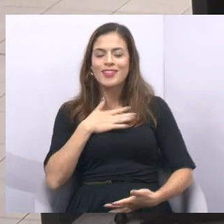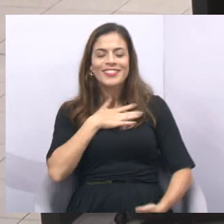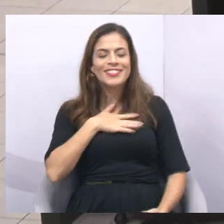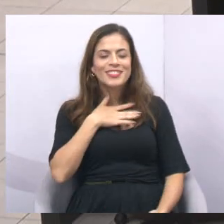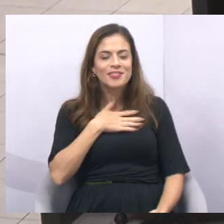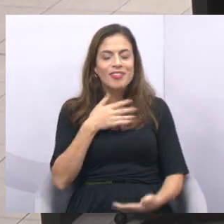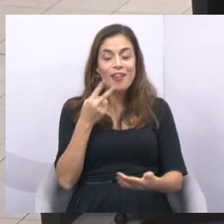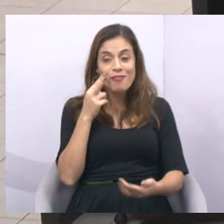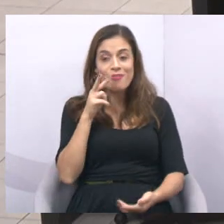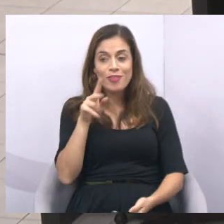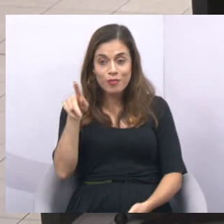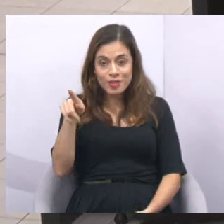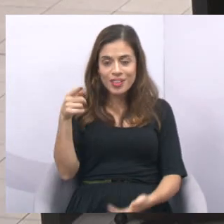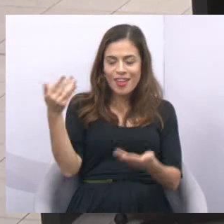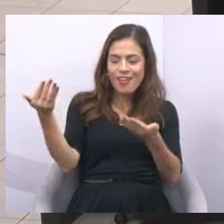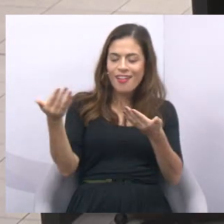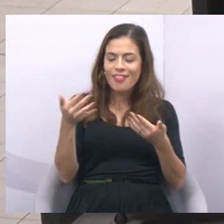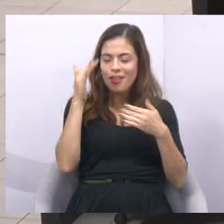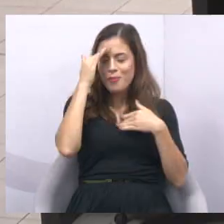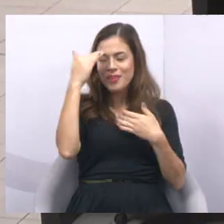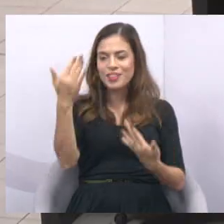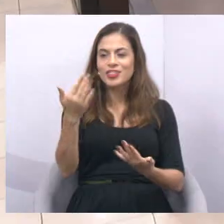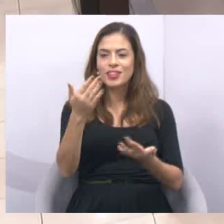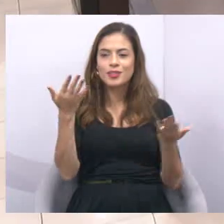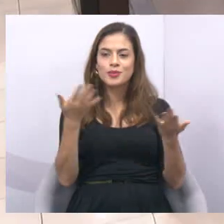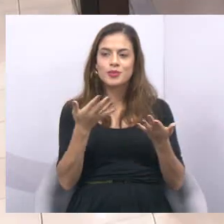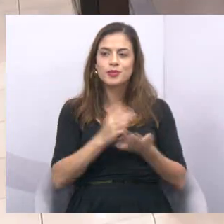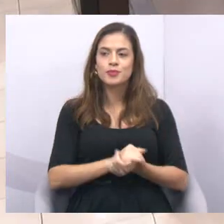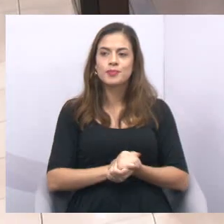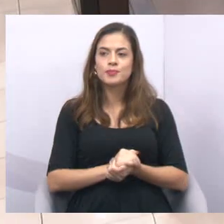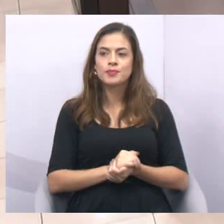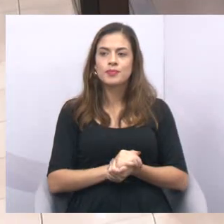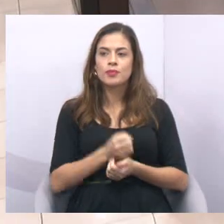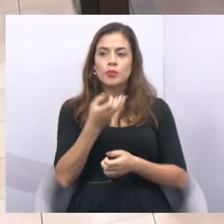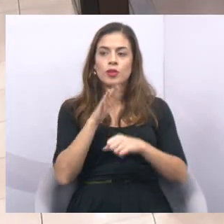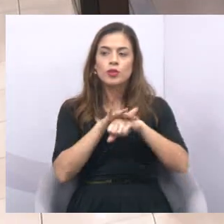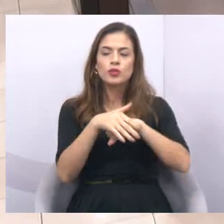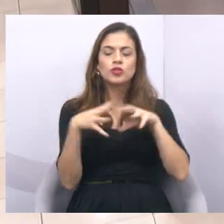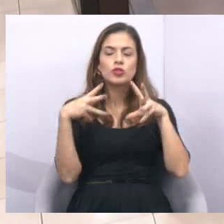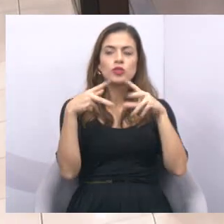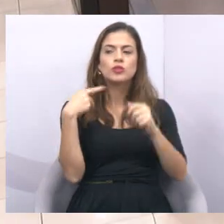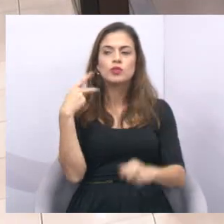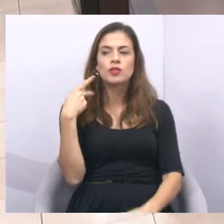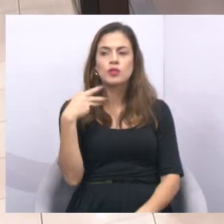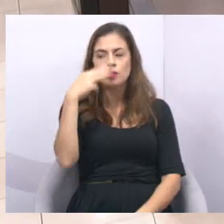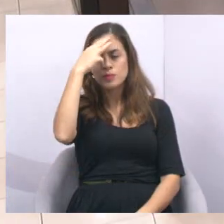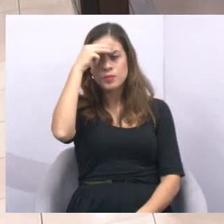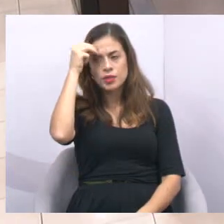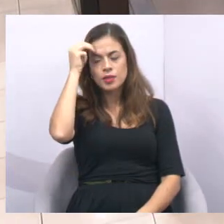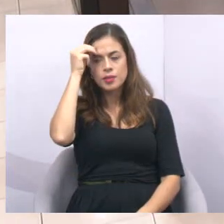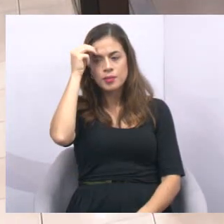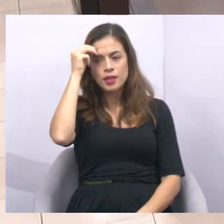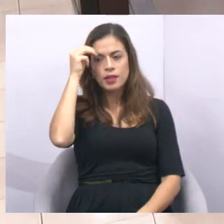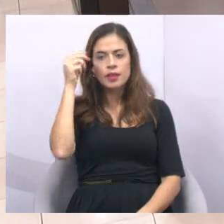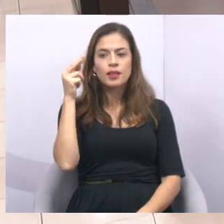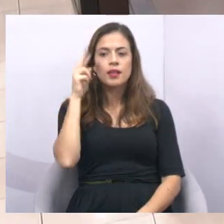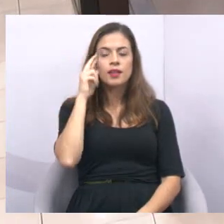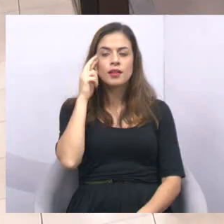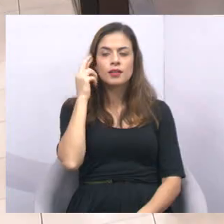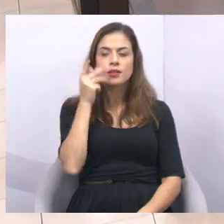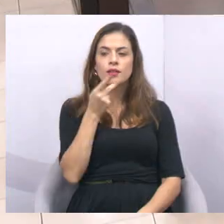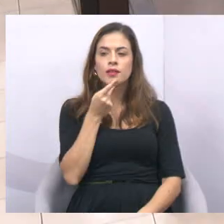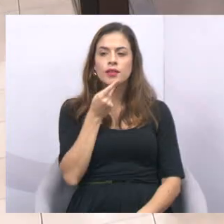cidade. Boa noite a todos os presentes, vereadores, Maria Amélia, Roninha,